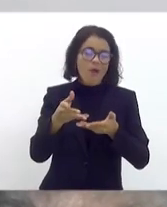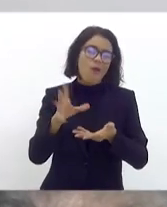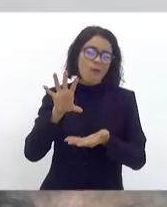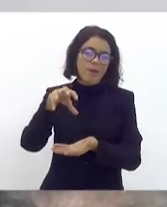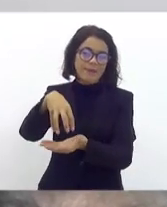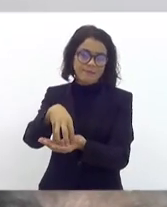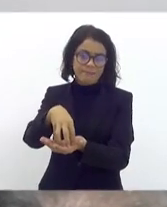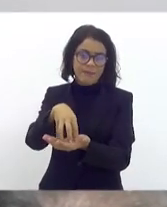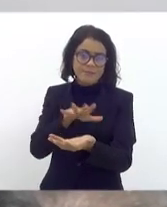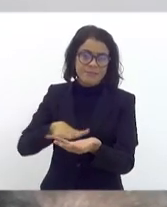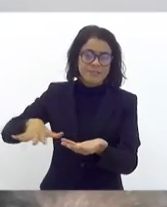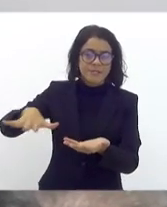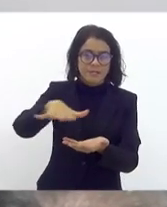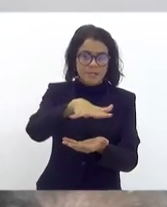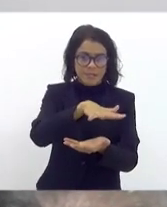âmbito